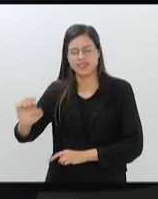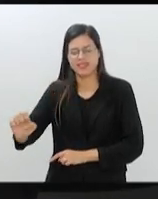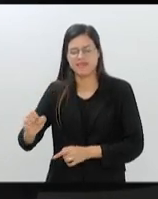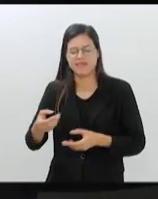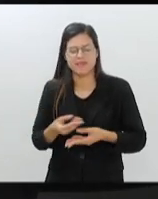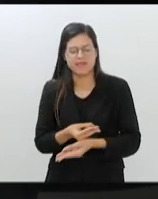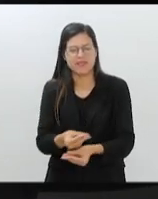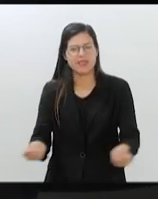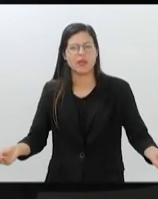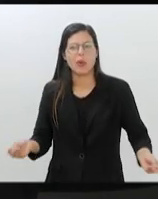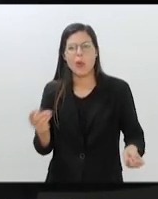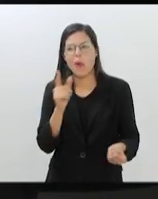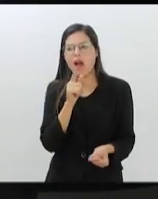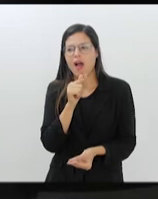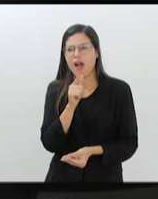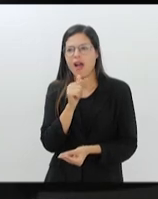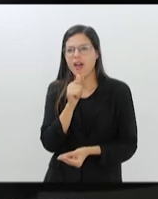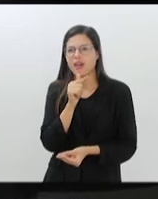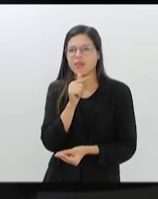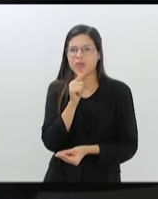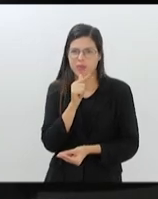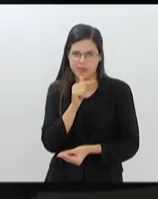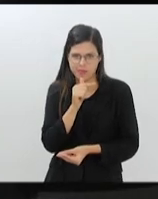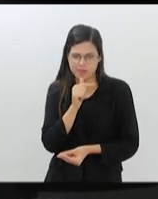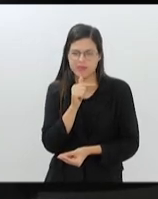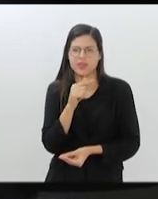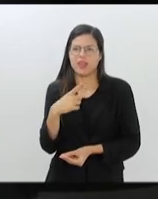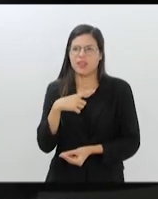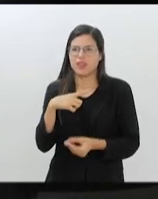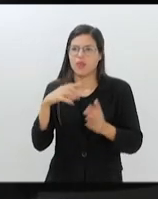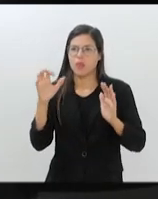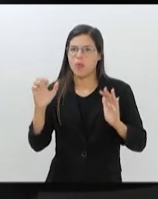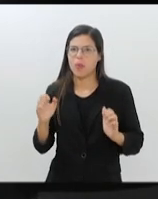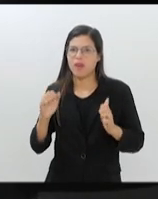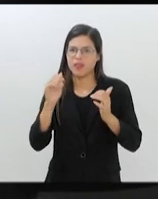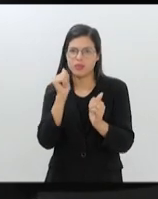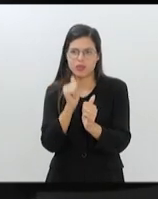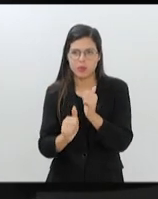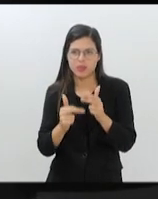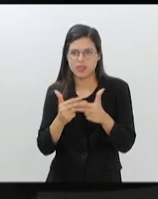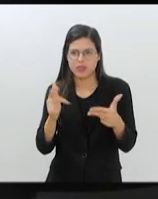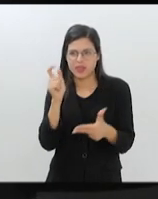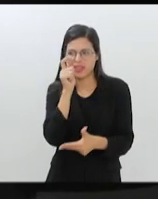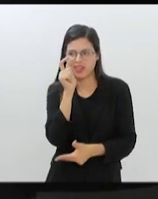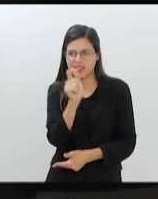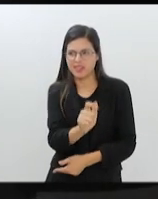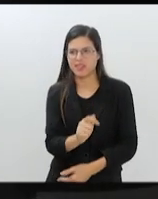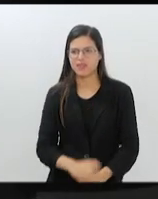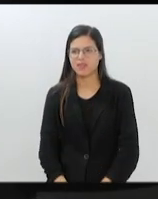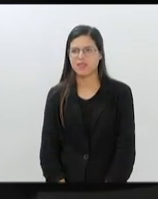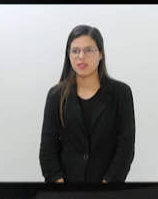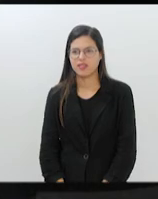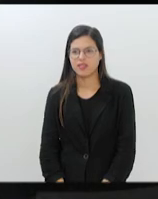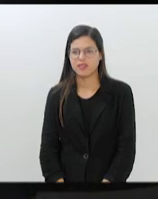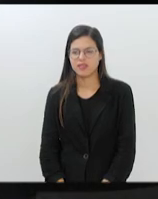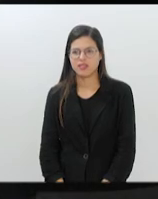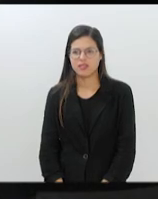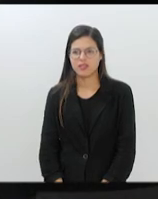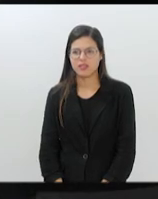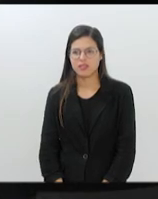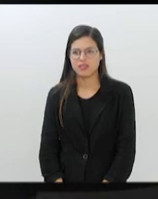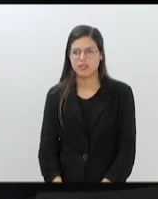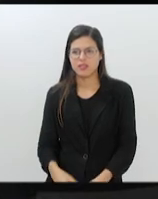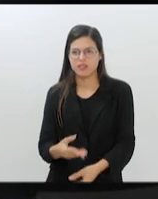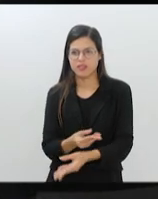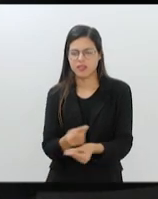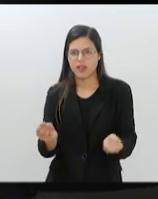todo um evento esportivo que interessava ced participar a cidade distribuiu Água gastou